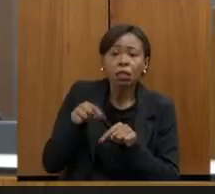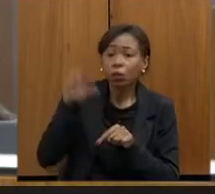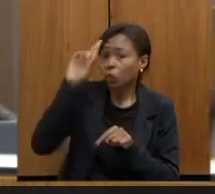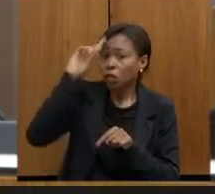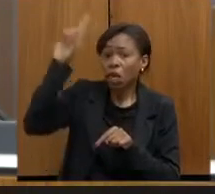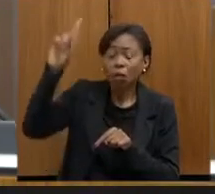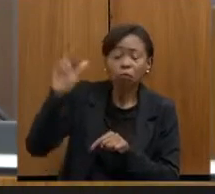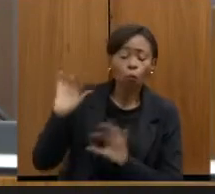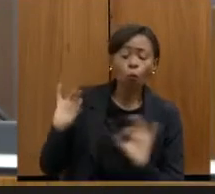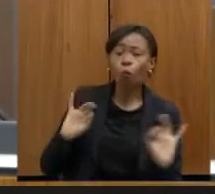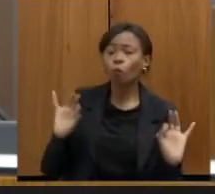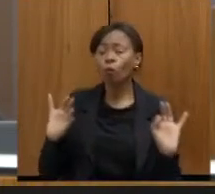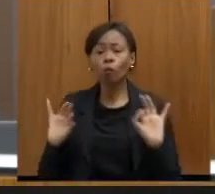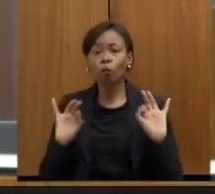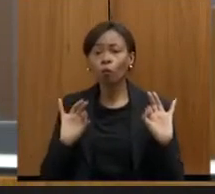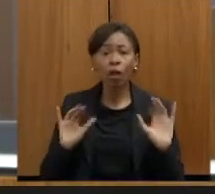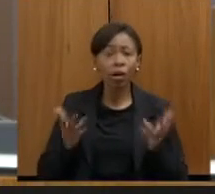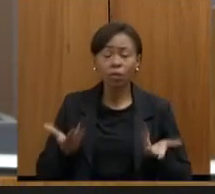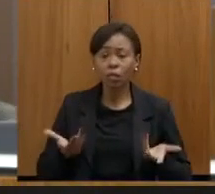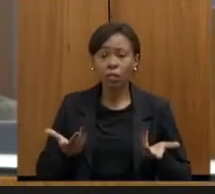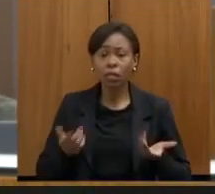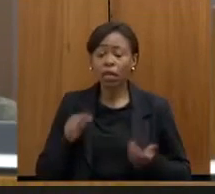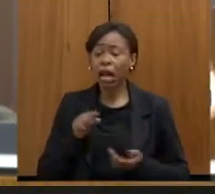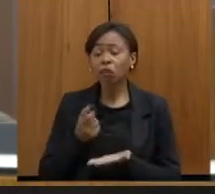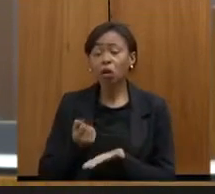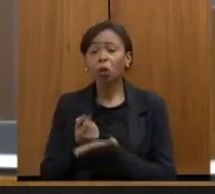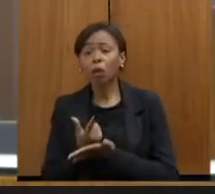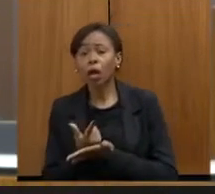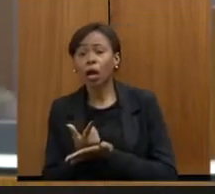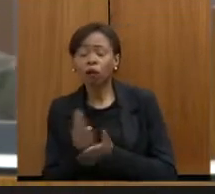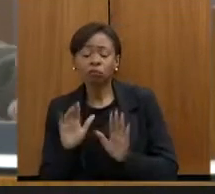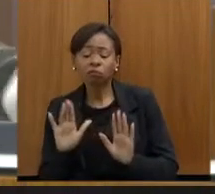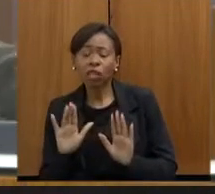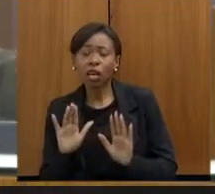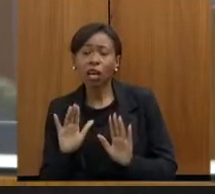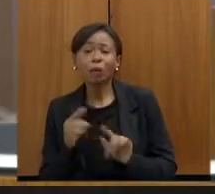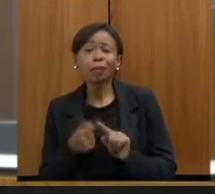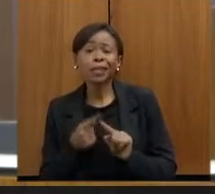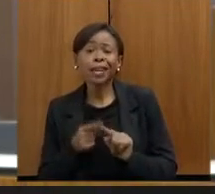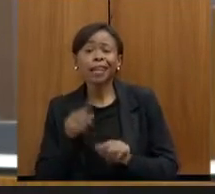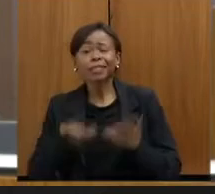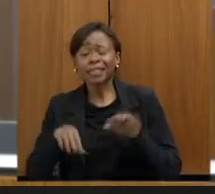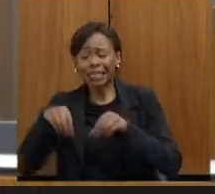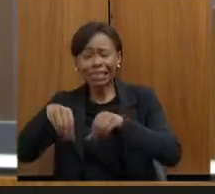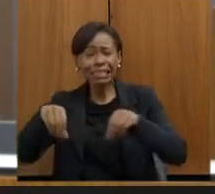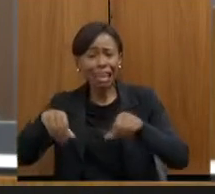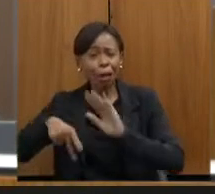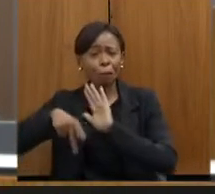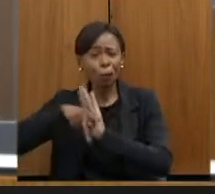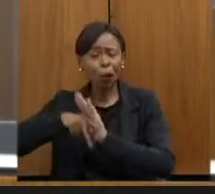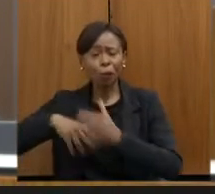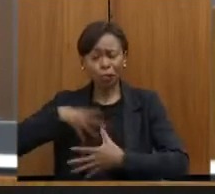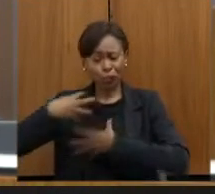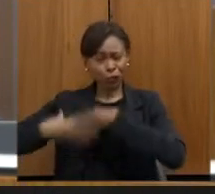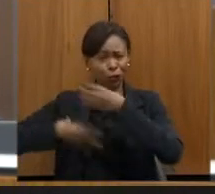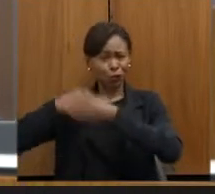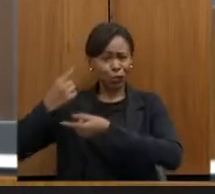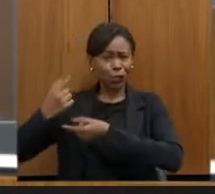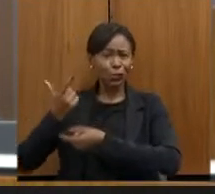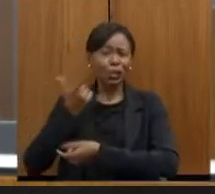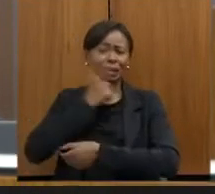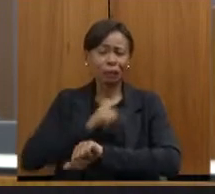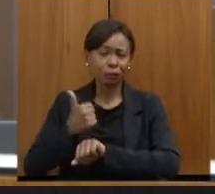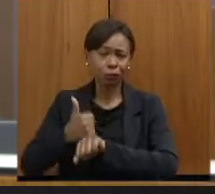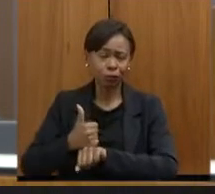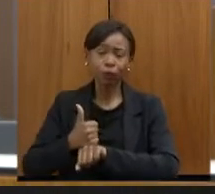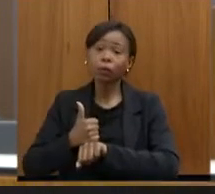chega, ou que os herdeiros desse proprietário recebem a terra de herança e colocam a lei de maneira irregular. E